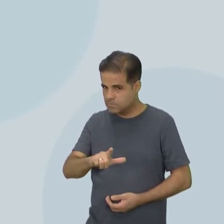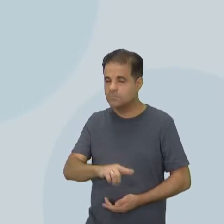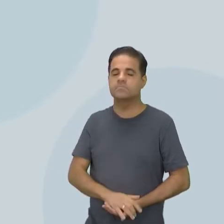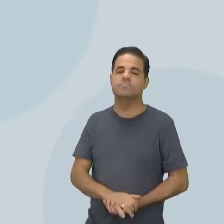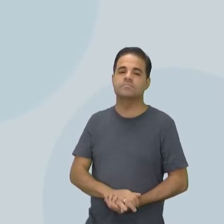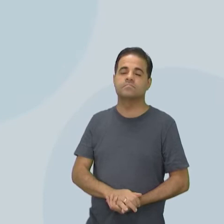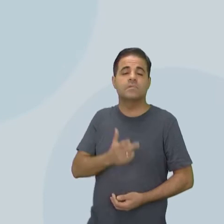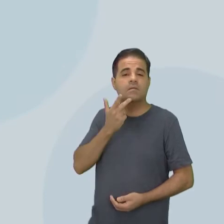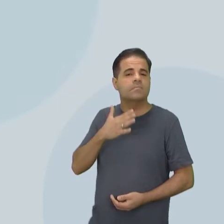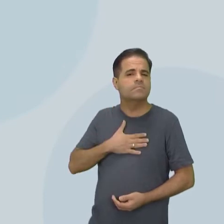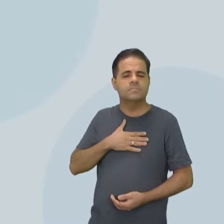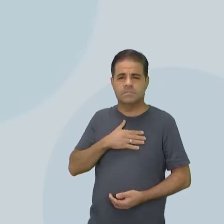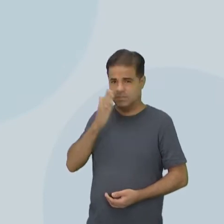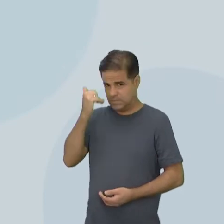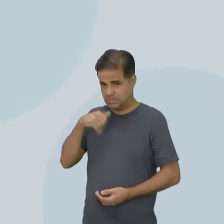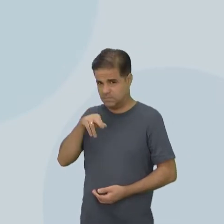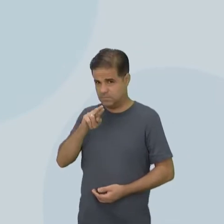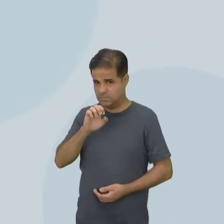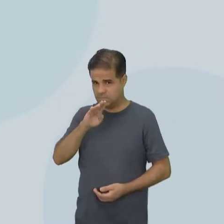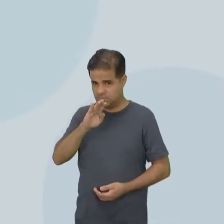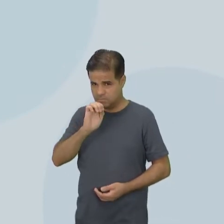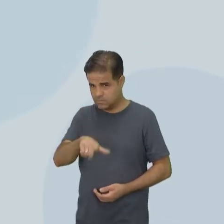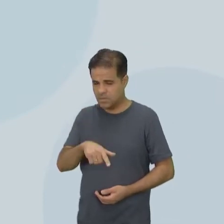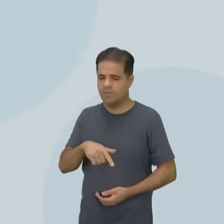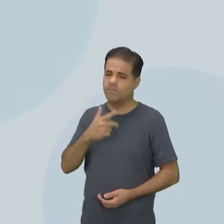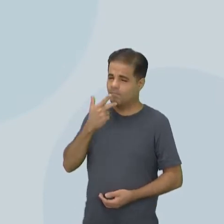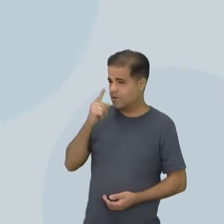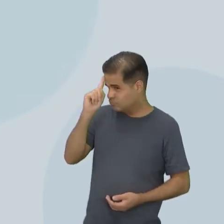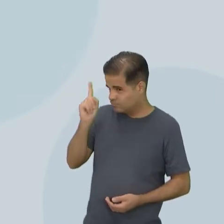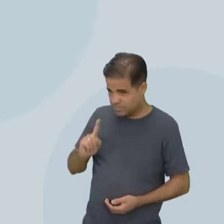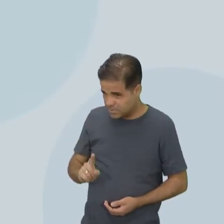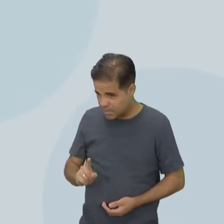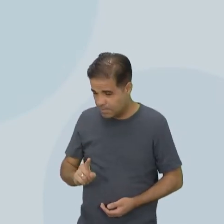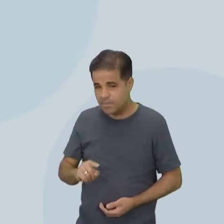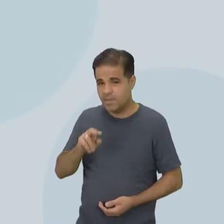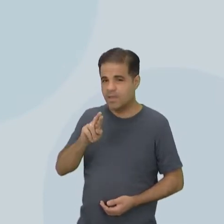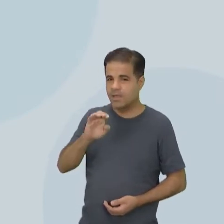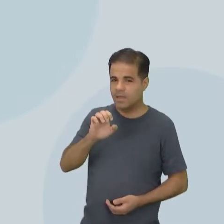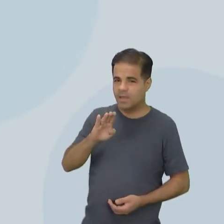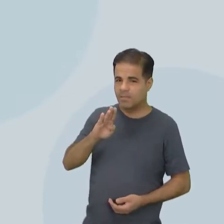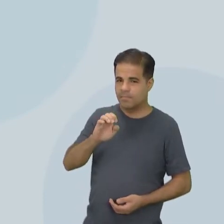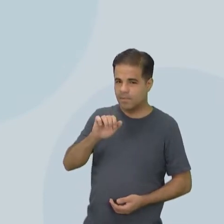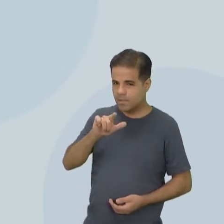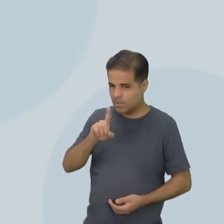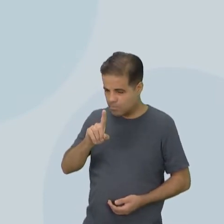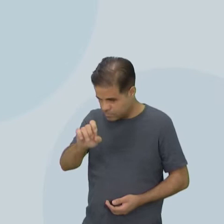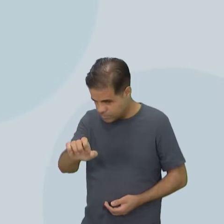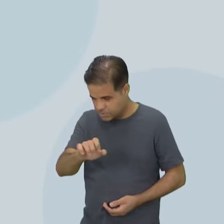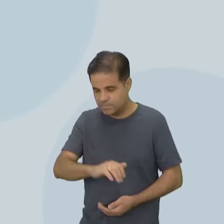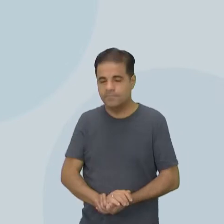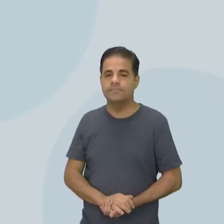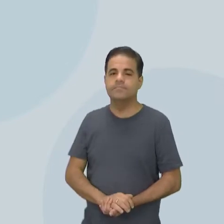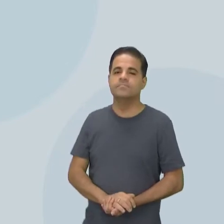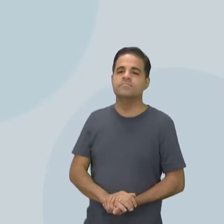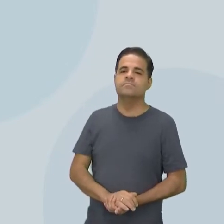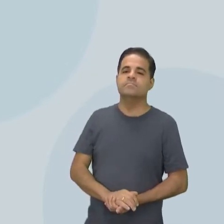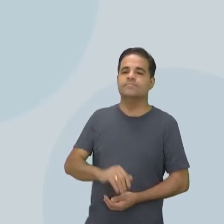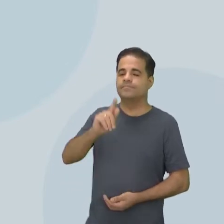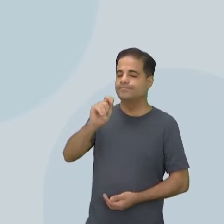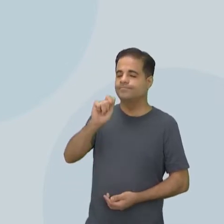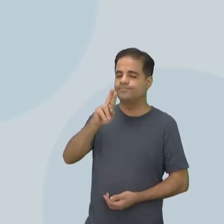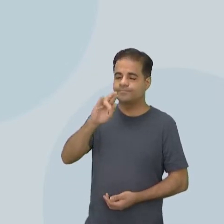Fala pra mim. Você sabe o que é rebel? Fala que você não sabe. Rebelde. rebelde.